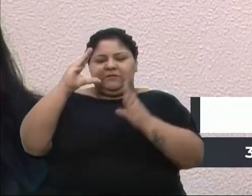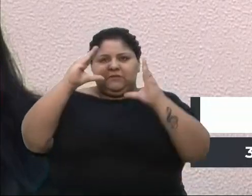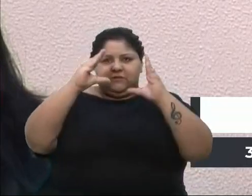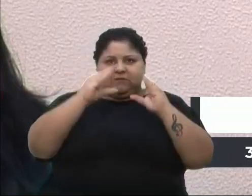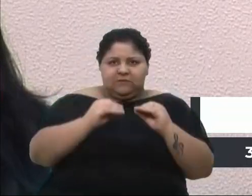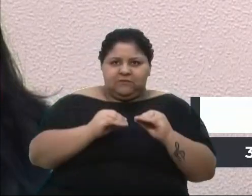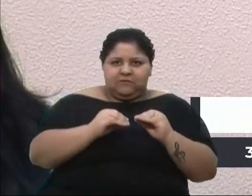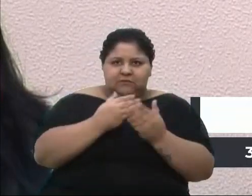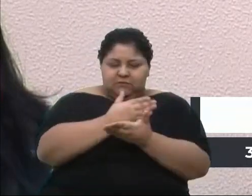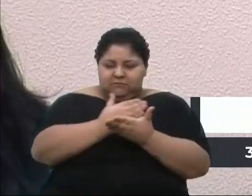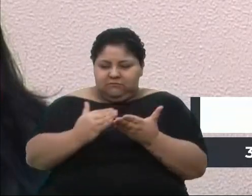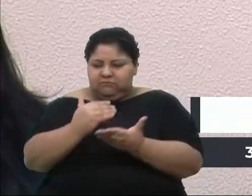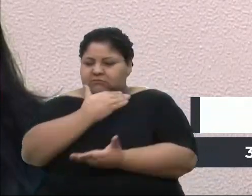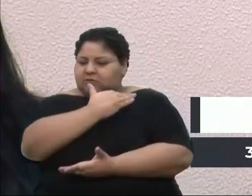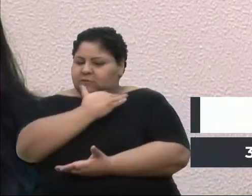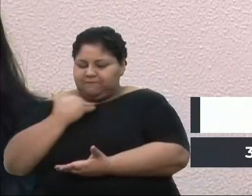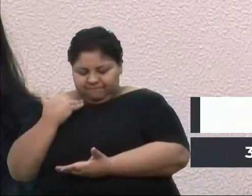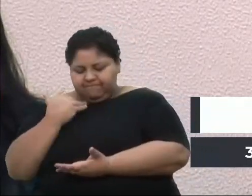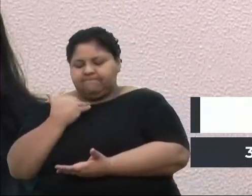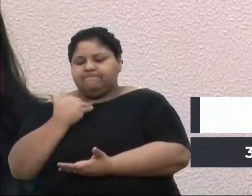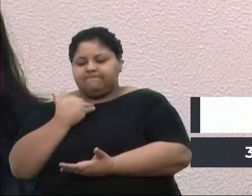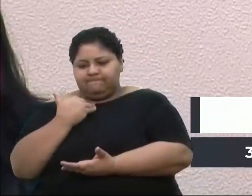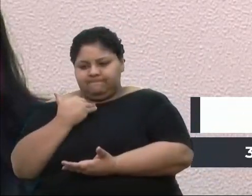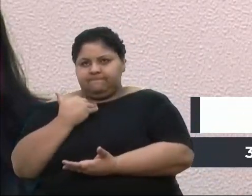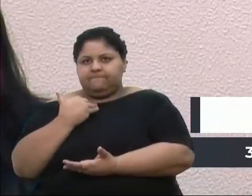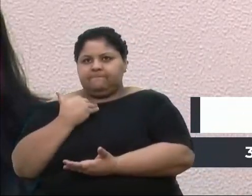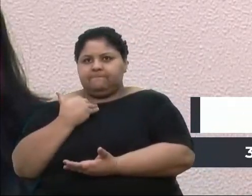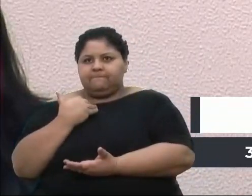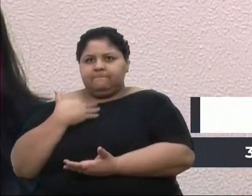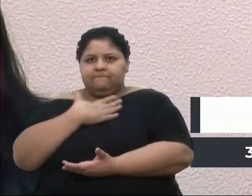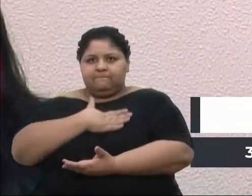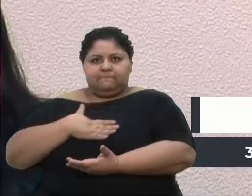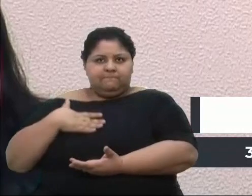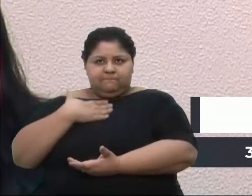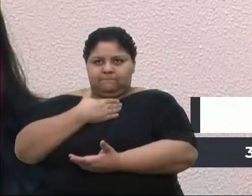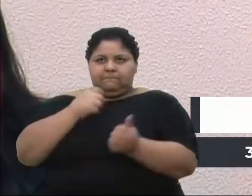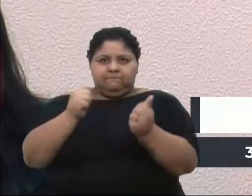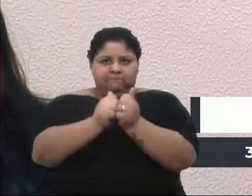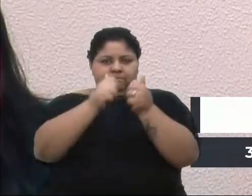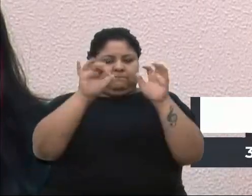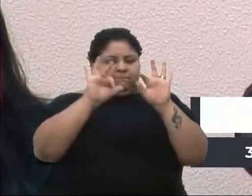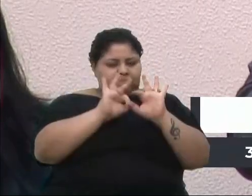do momento que ele faleceu, que ele partiu, que a gente está com a família.